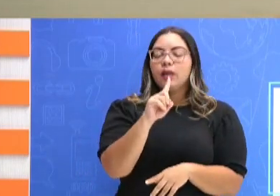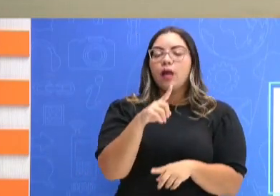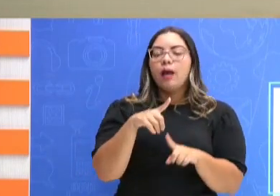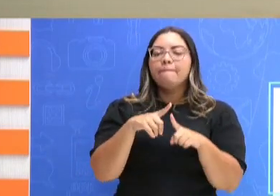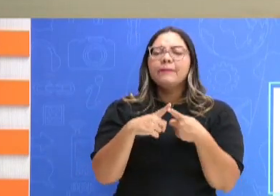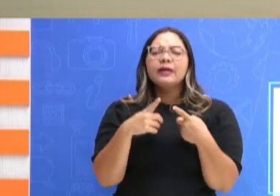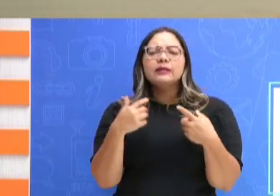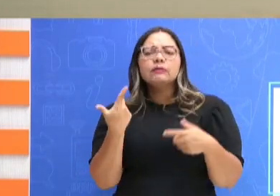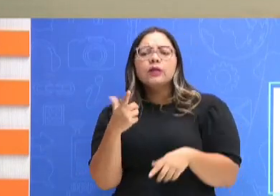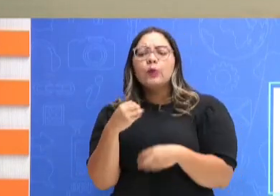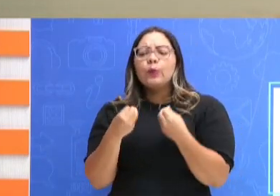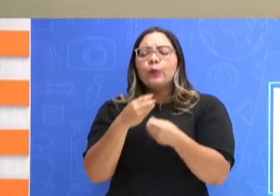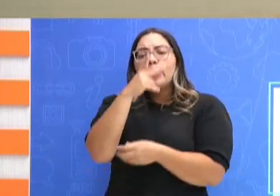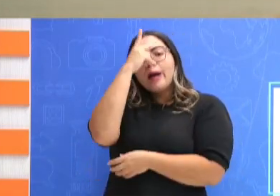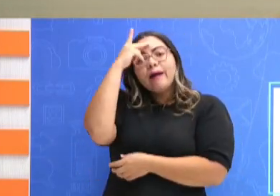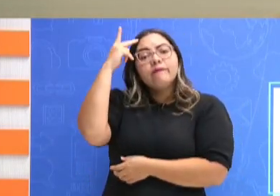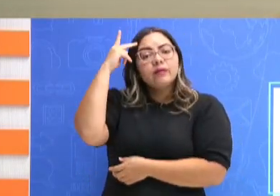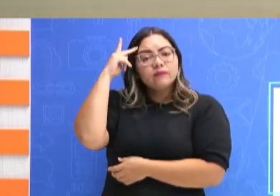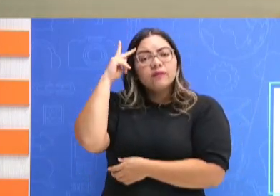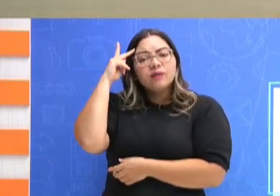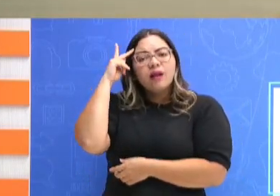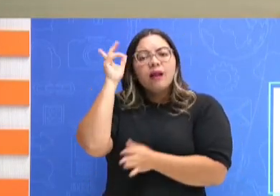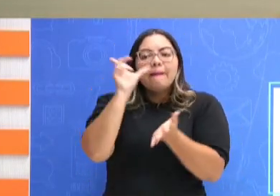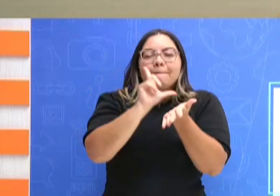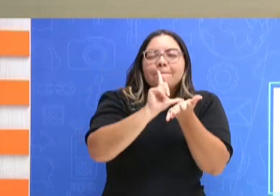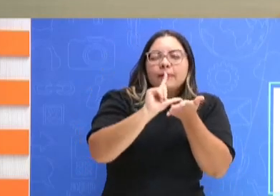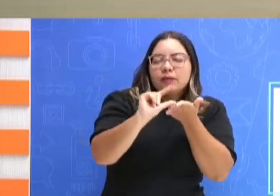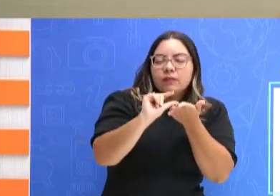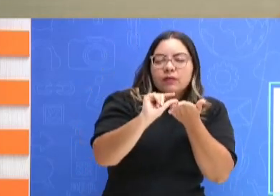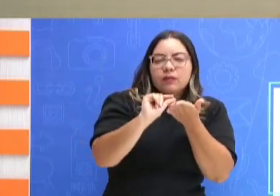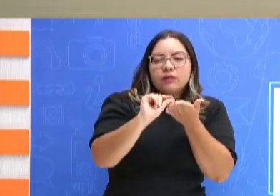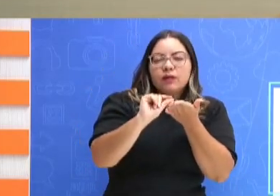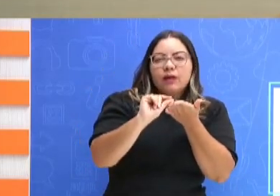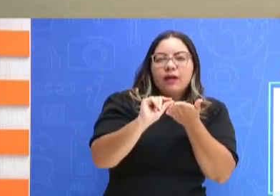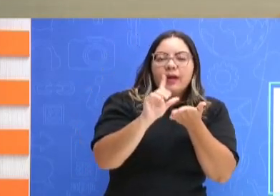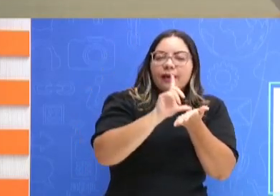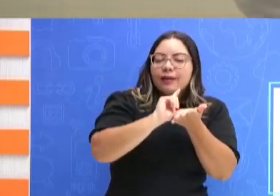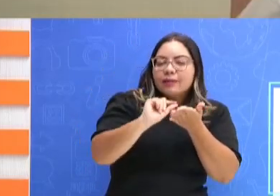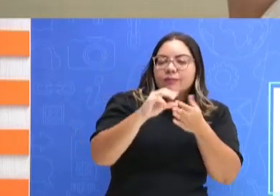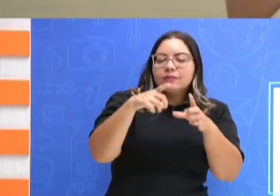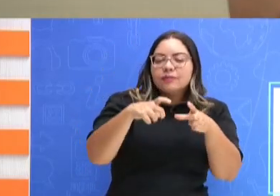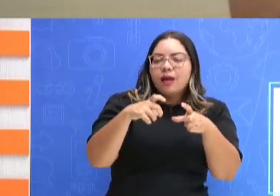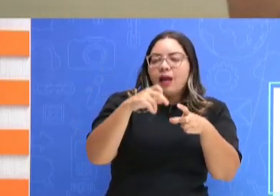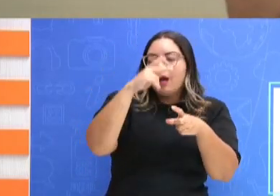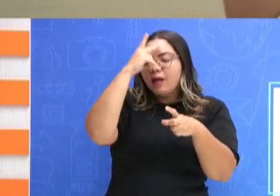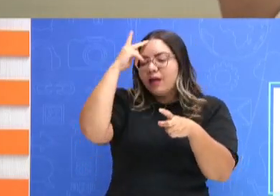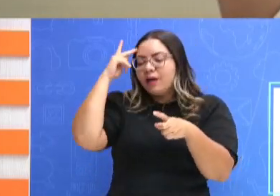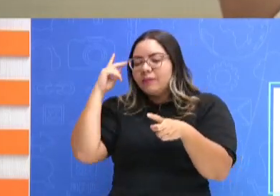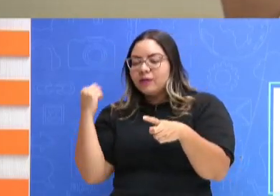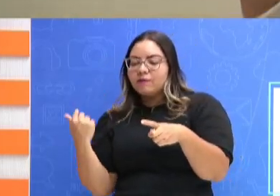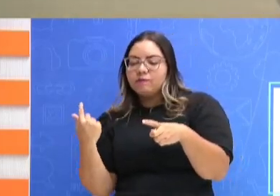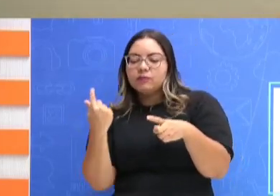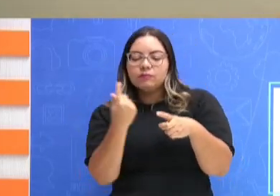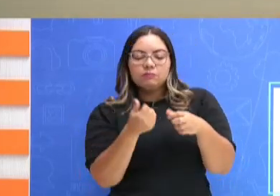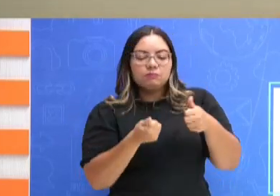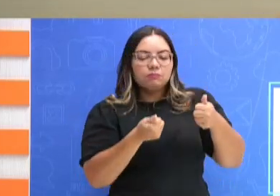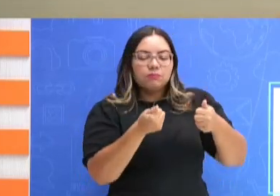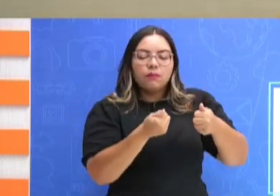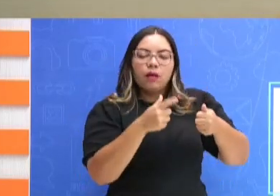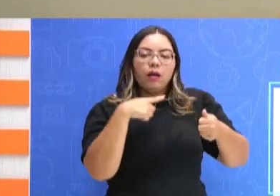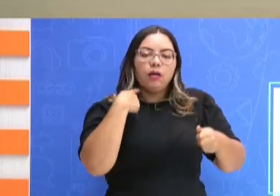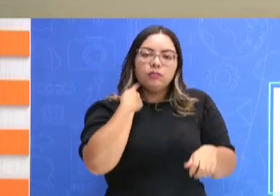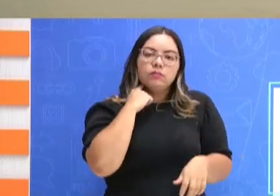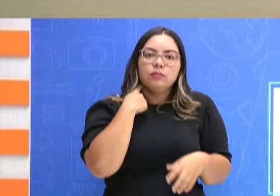Augusto, é a prefeitura limpar a cidade, na hora que ela passa com o carro que limpa, vem alguém num carro e